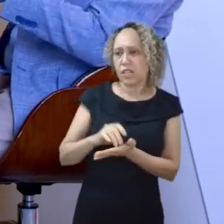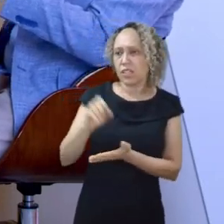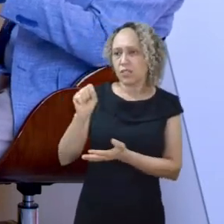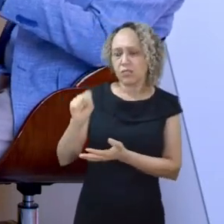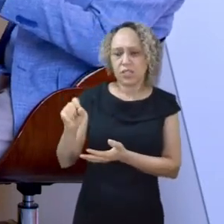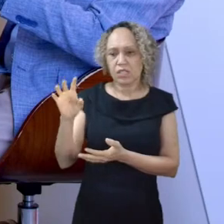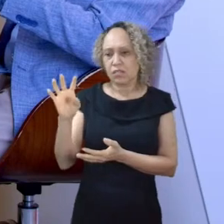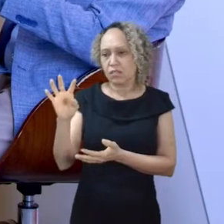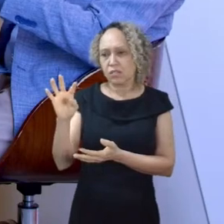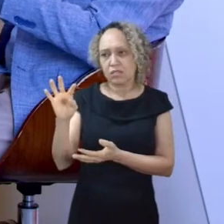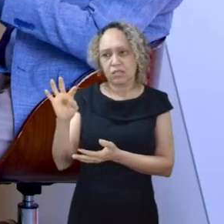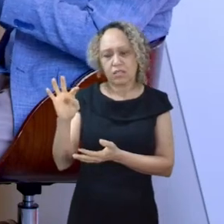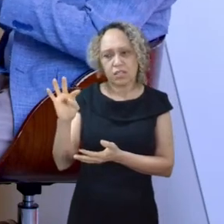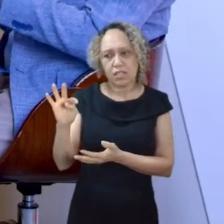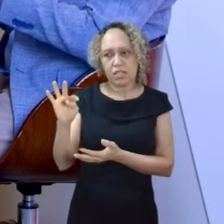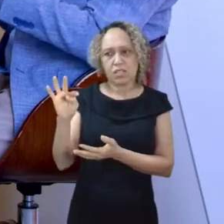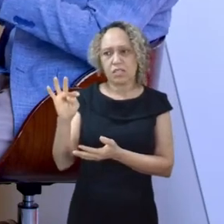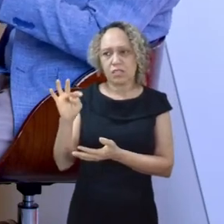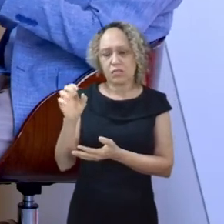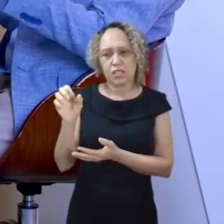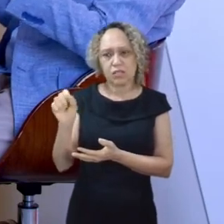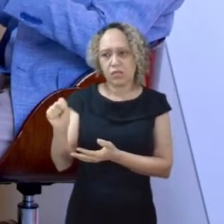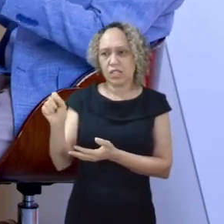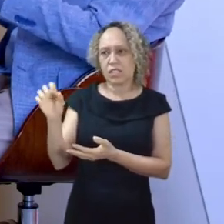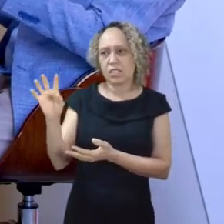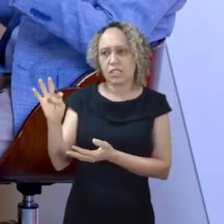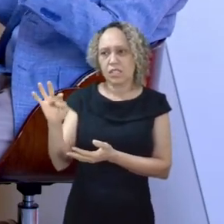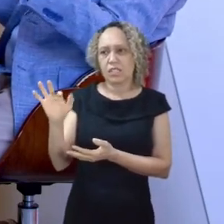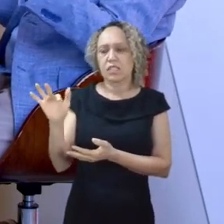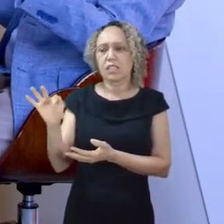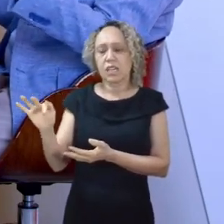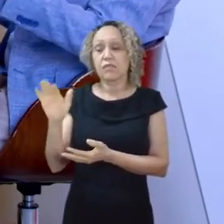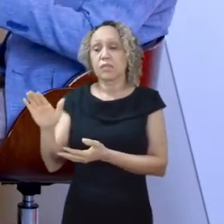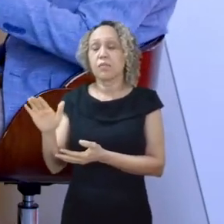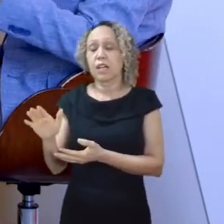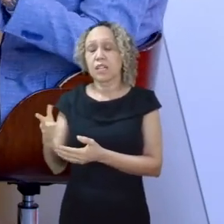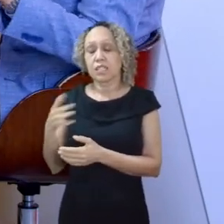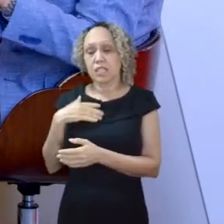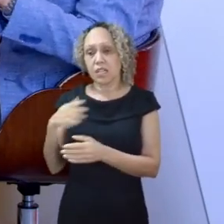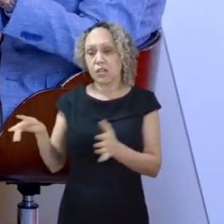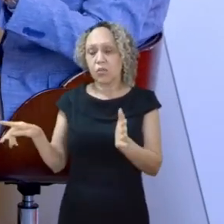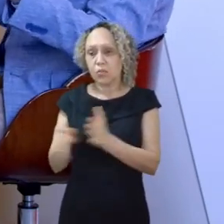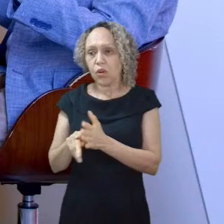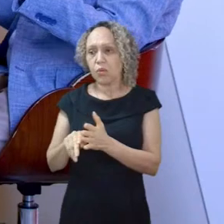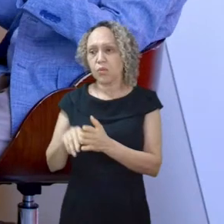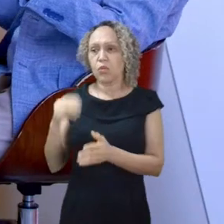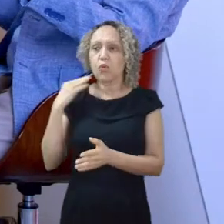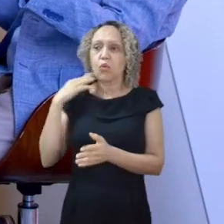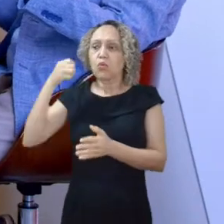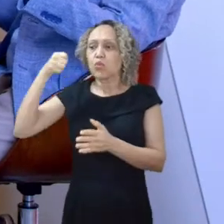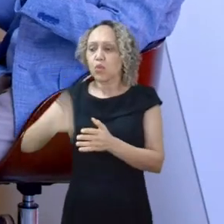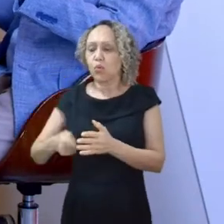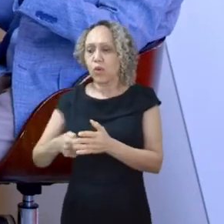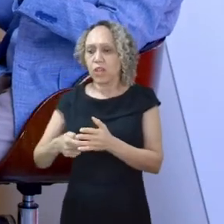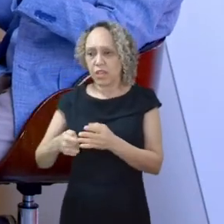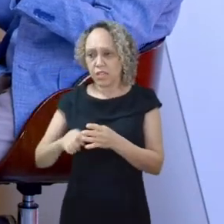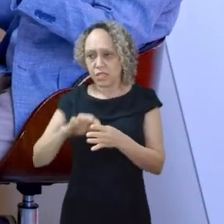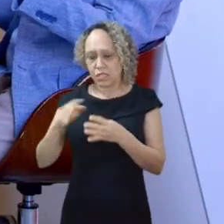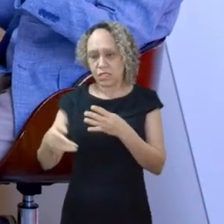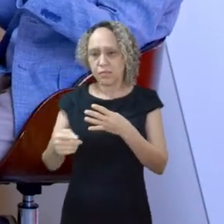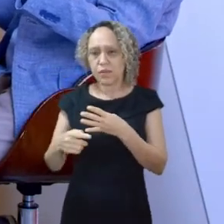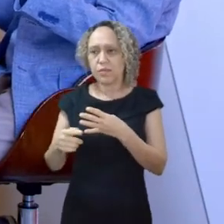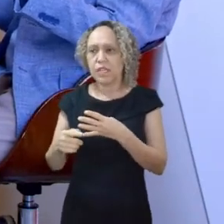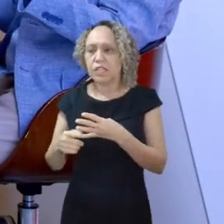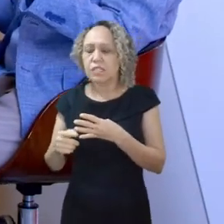mesmo um juiz da primeira instância lá simplesmente mandava suspender toda a plataforma e ninguém conseguia mais ter acesso ao WhatsApp, às vezes por um dia, 2